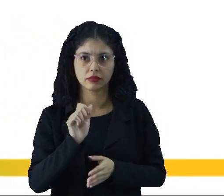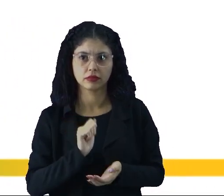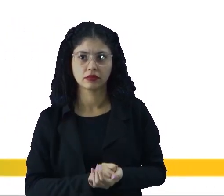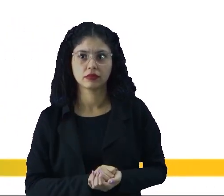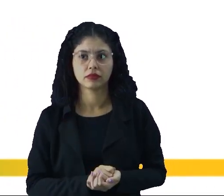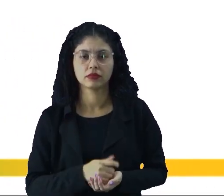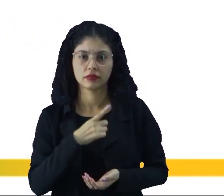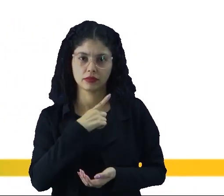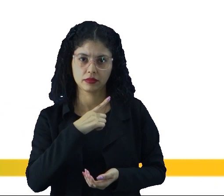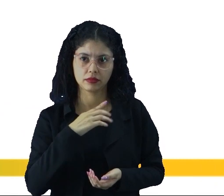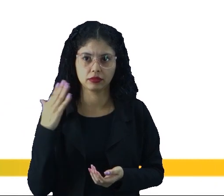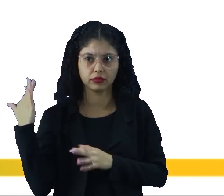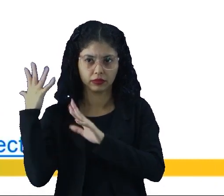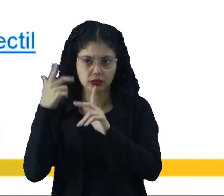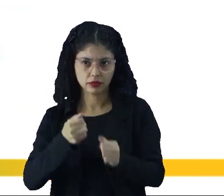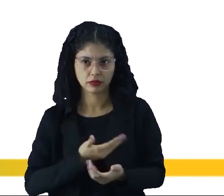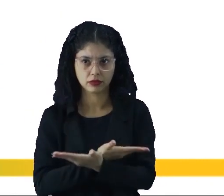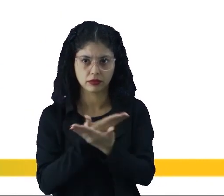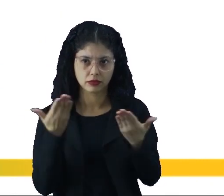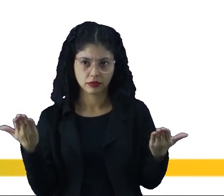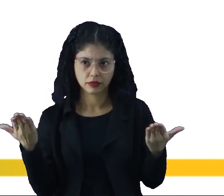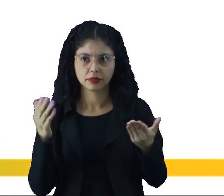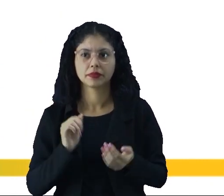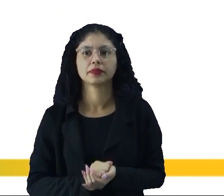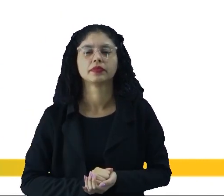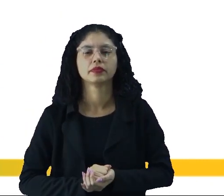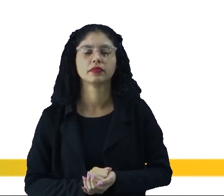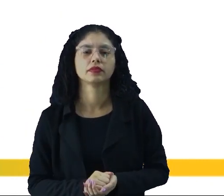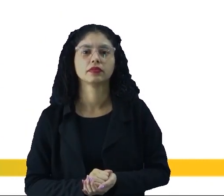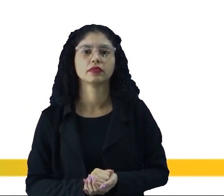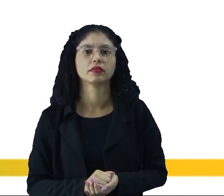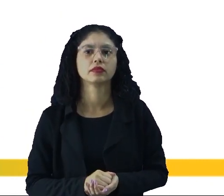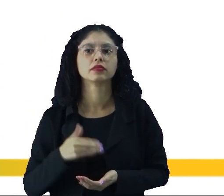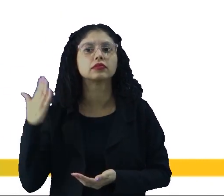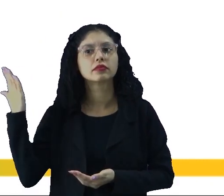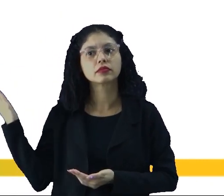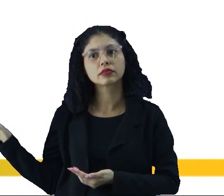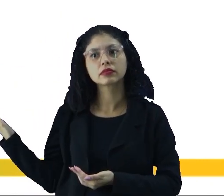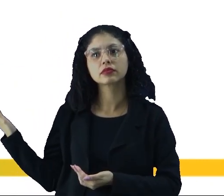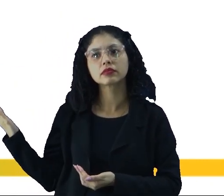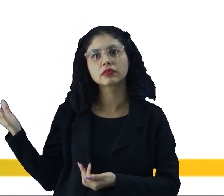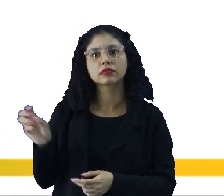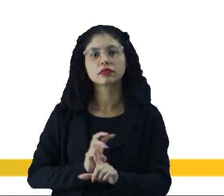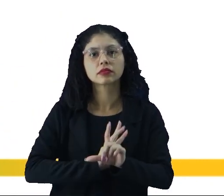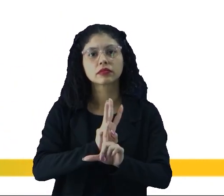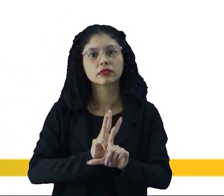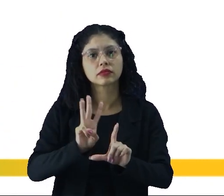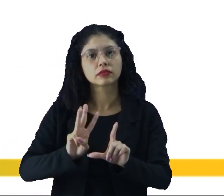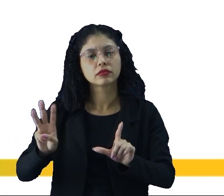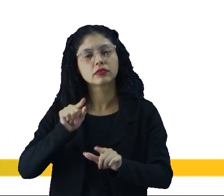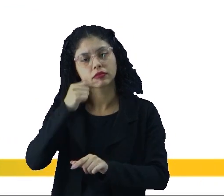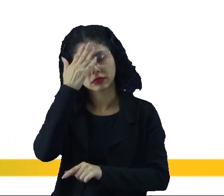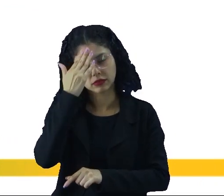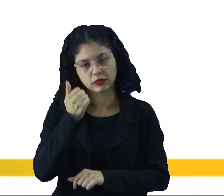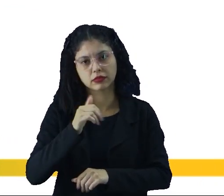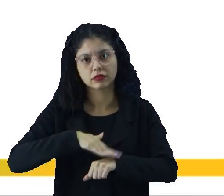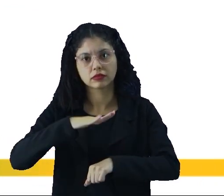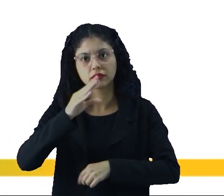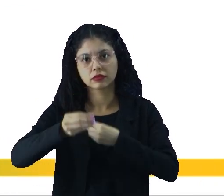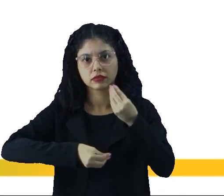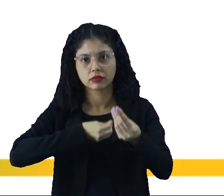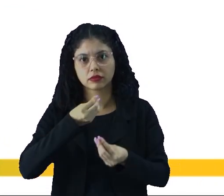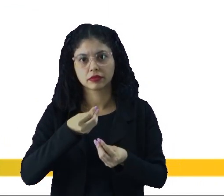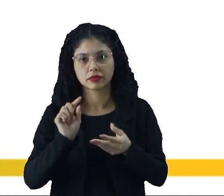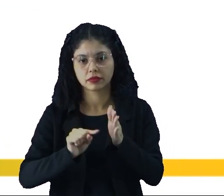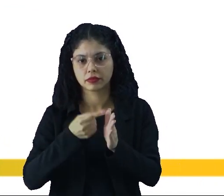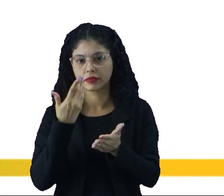nós temos aqui para revisar para vocês aqui no nosso Pré-ENEM. Aqui estão os links para você saber mais, tá? Assim